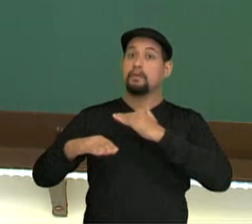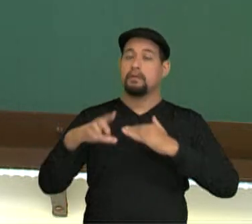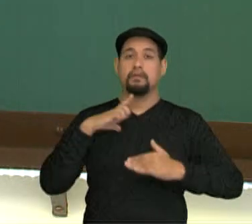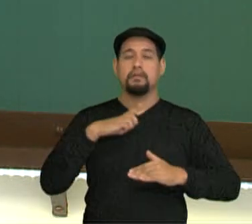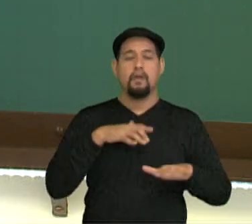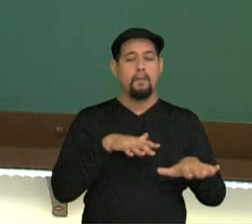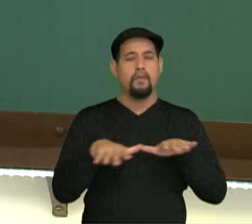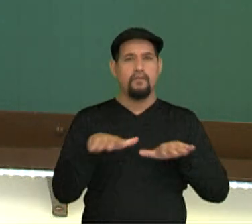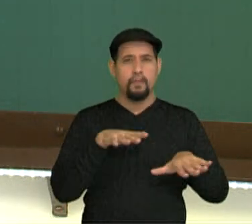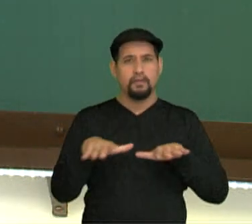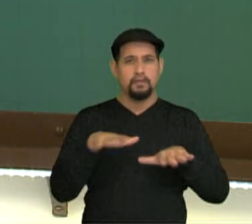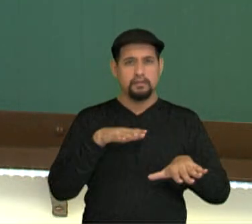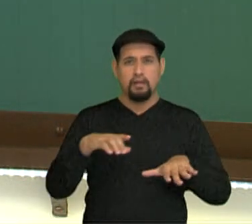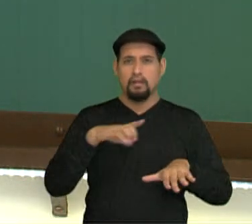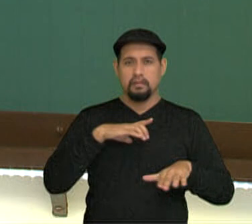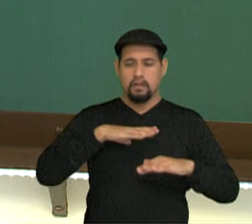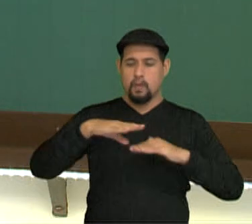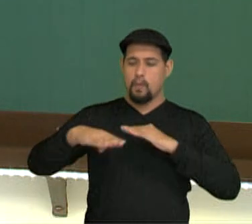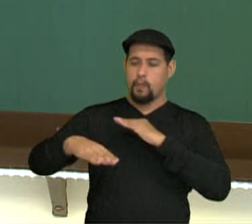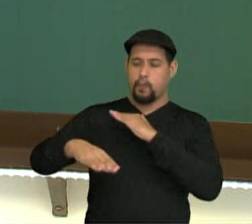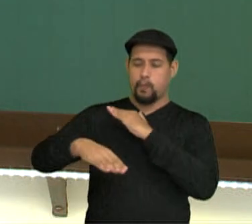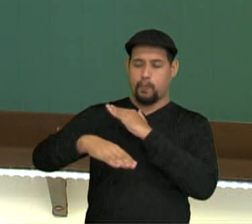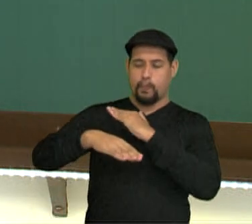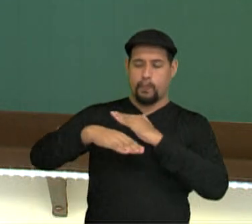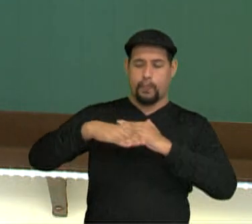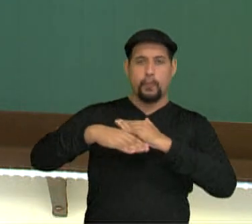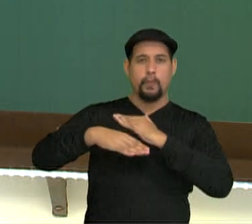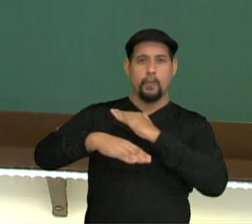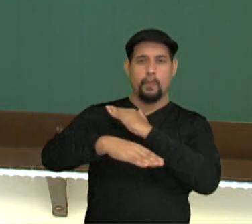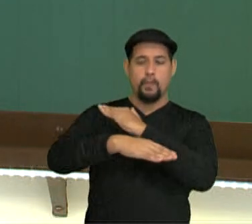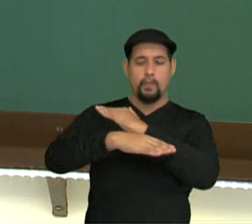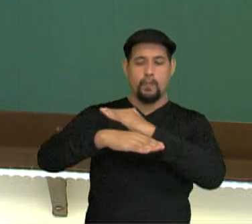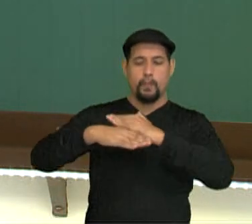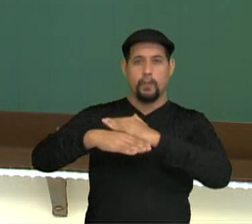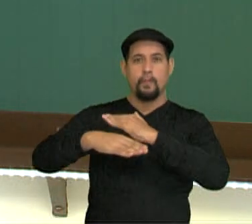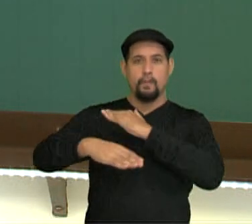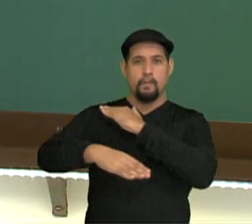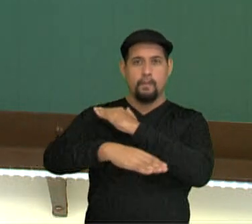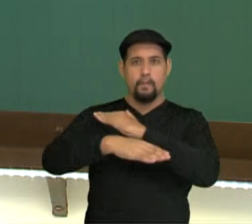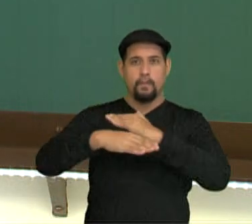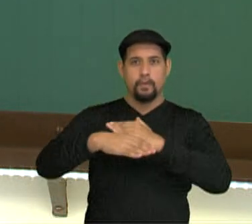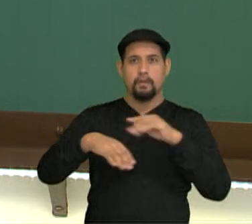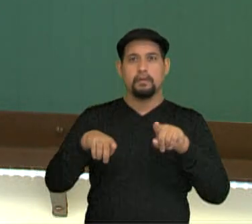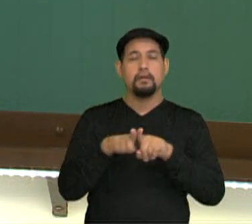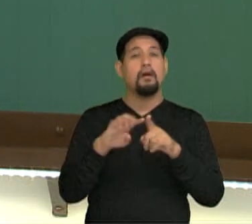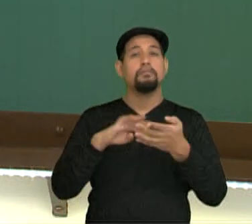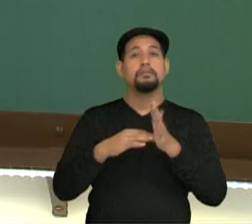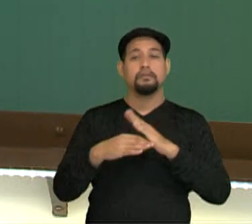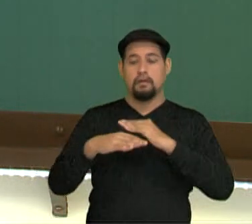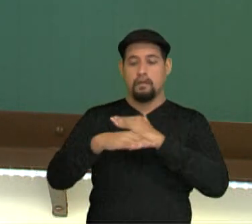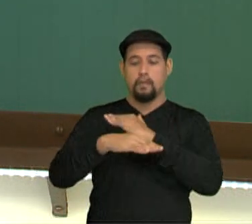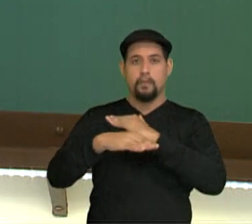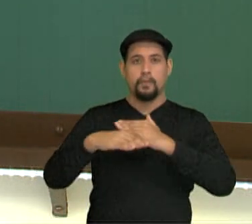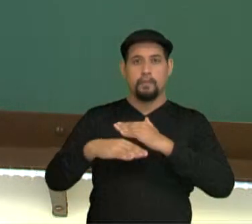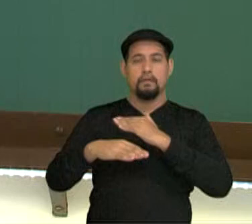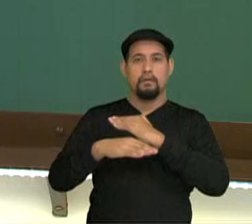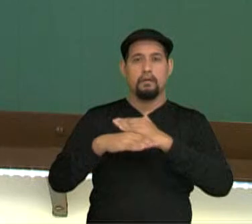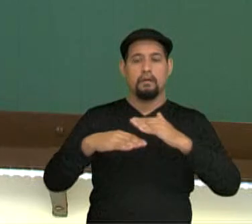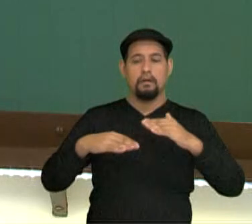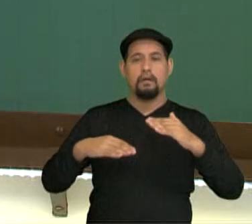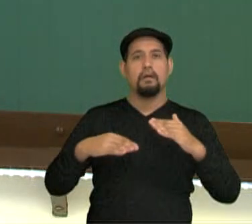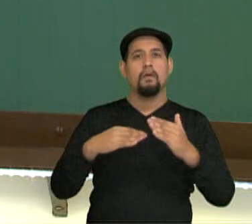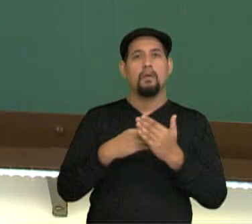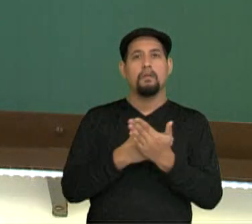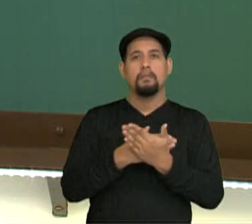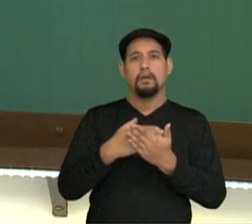grandes blocos da crosta terrestre, à medida com que eles se chocam, eles acabam causando o quê? O surgimento